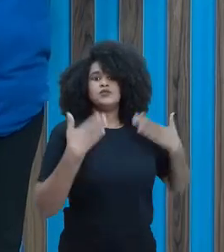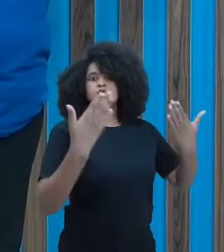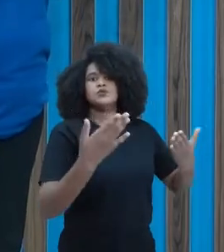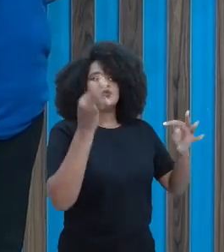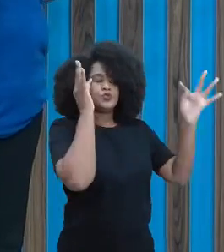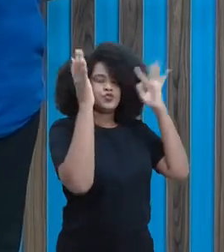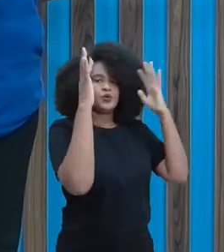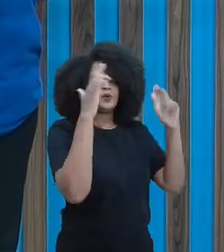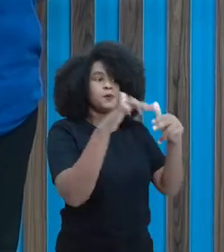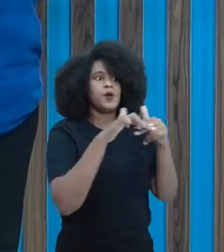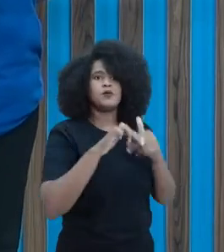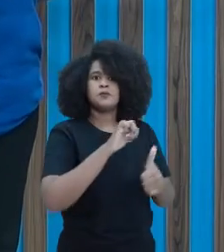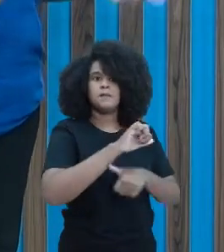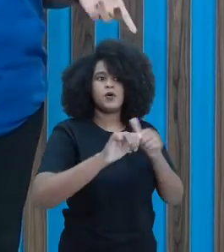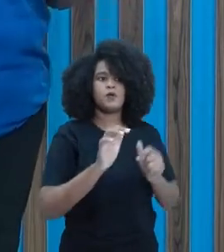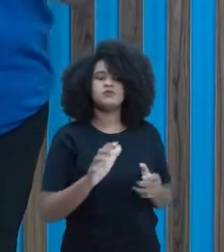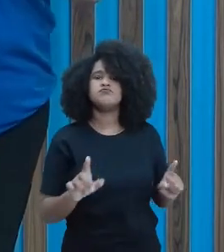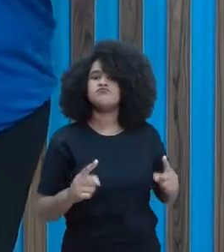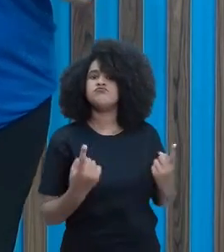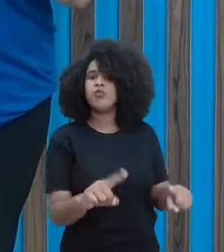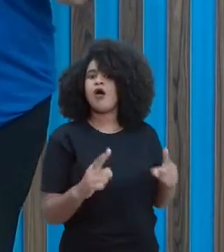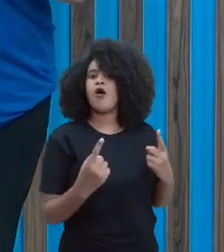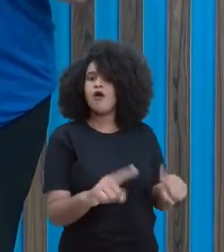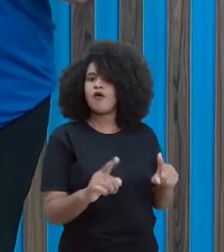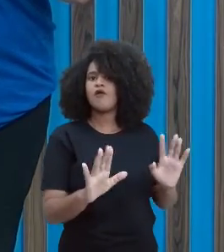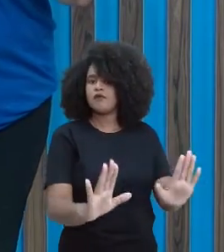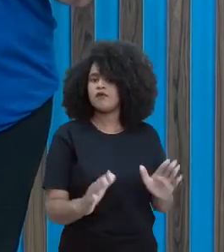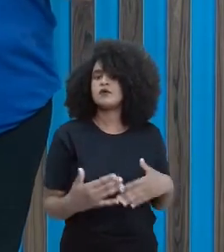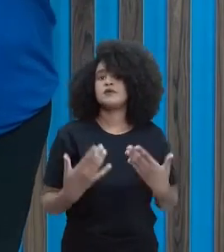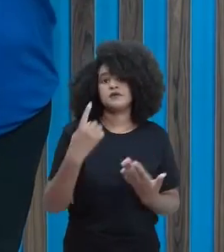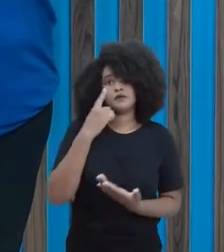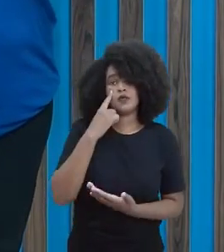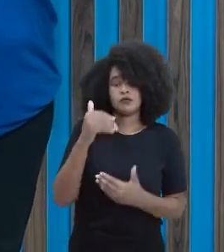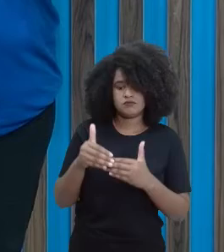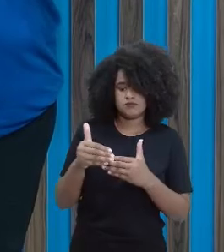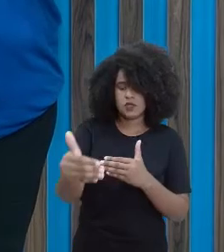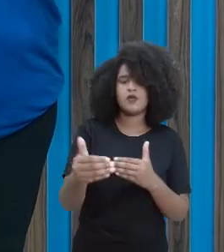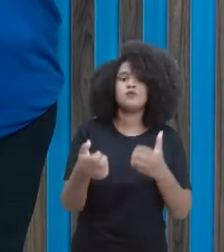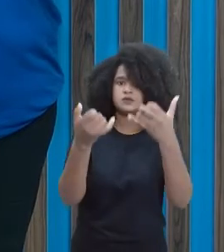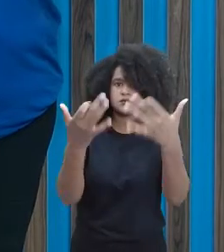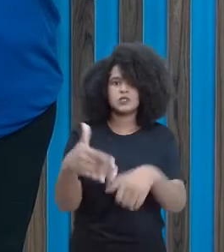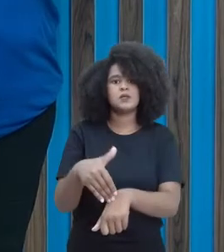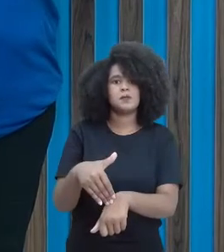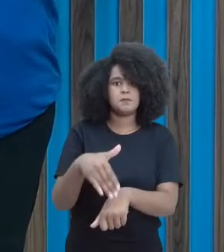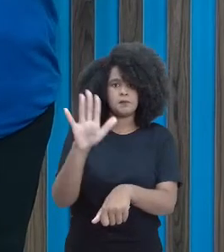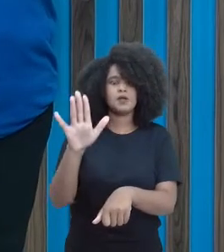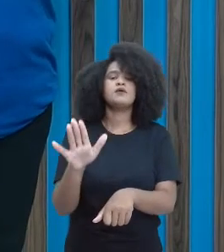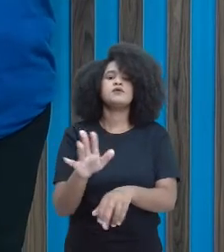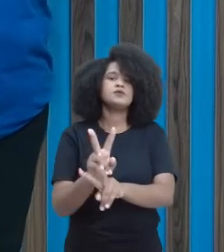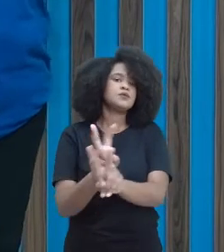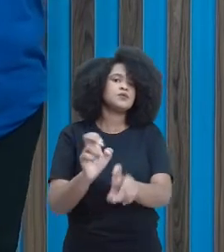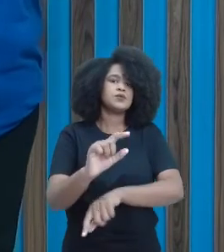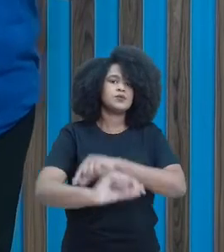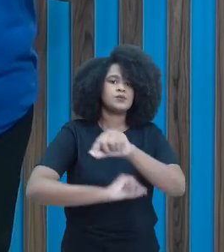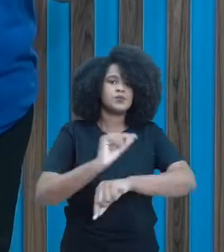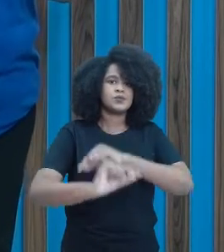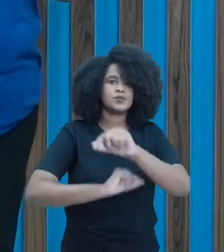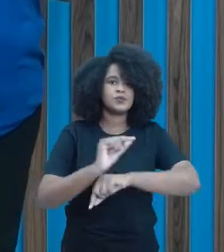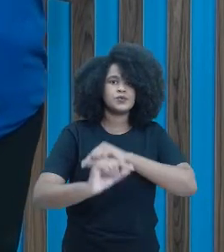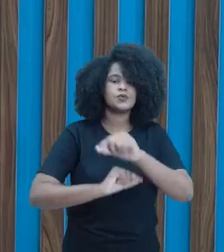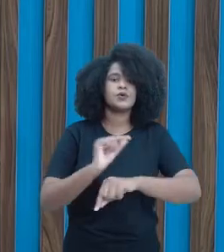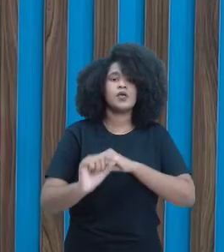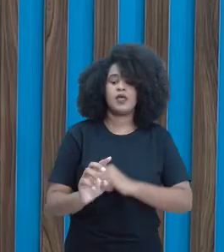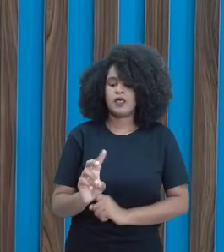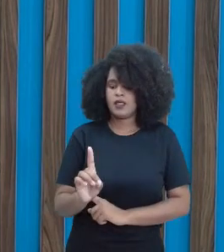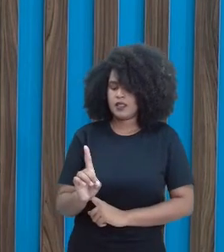uma mudança muito grande, né? Então, eu vou até falar disso lá na frente, né? Com essa questão de Wallace e